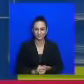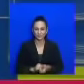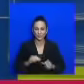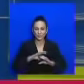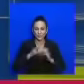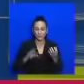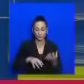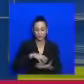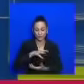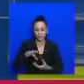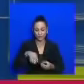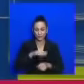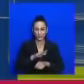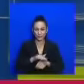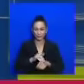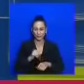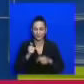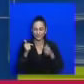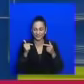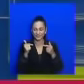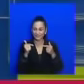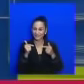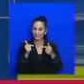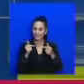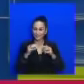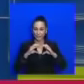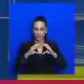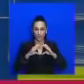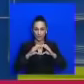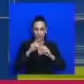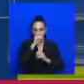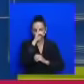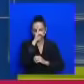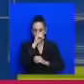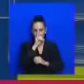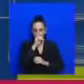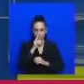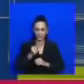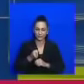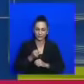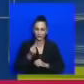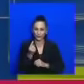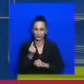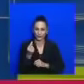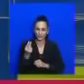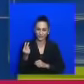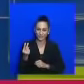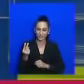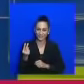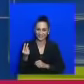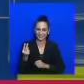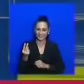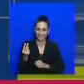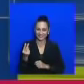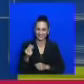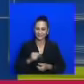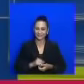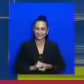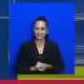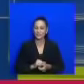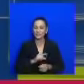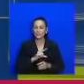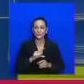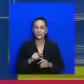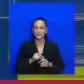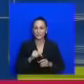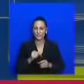O globo girando, você chamando, a sorte chegando. Bola amarela, número 12. Amarela, 12.